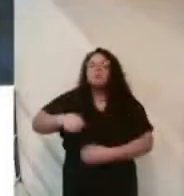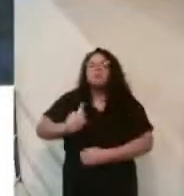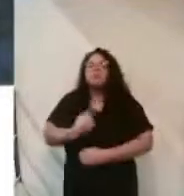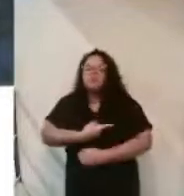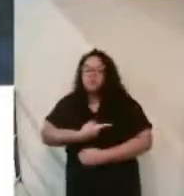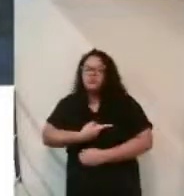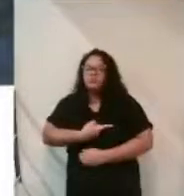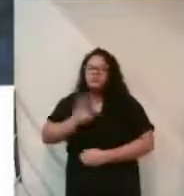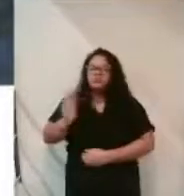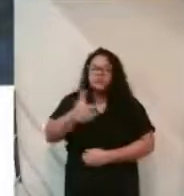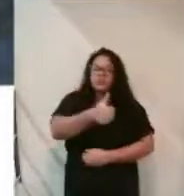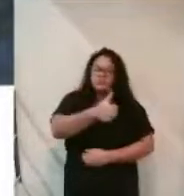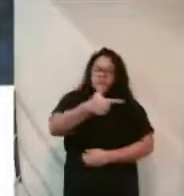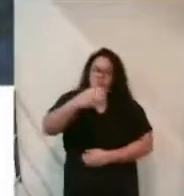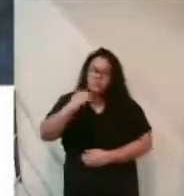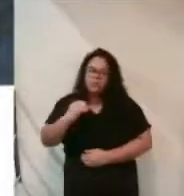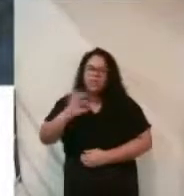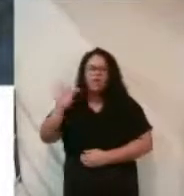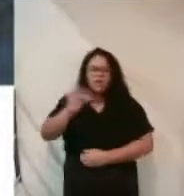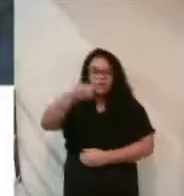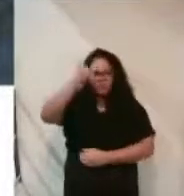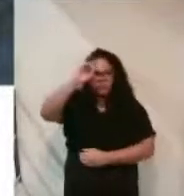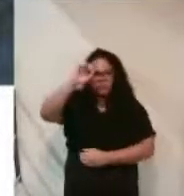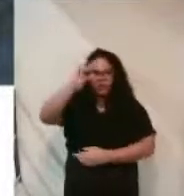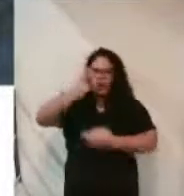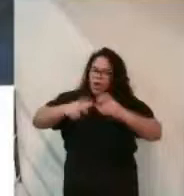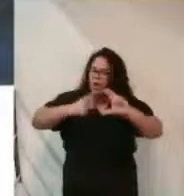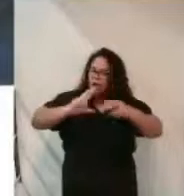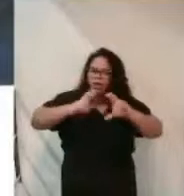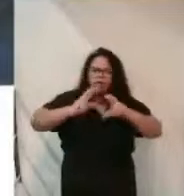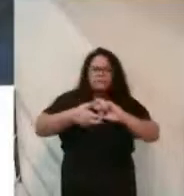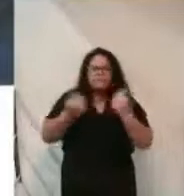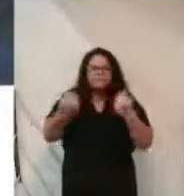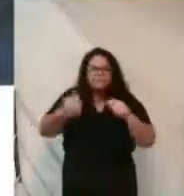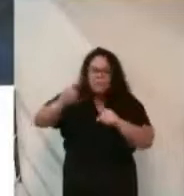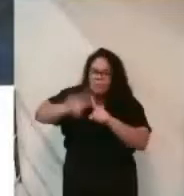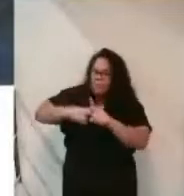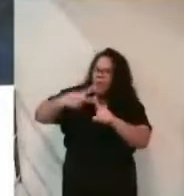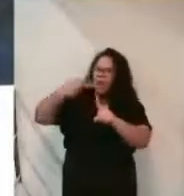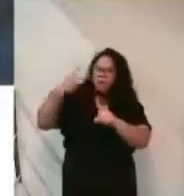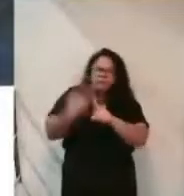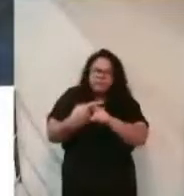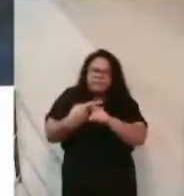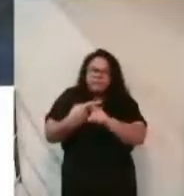toneladas dia, a gente vai ter que multiplicar isso no mínimo por 10.